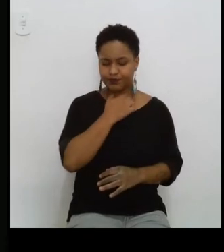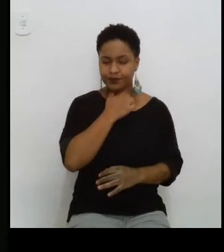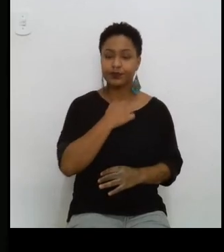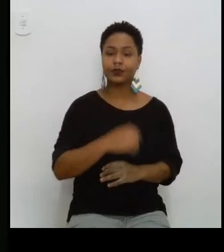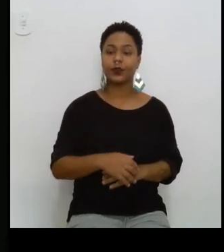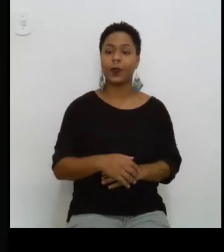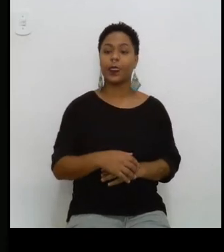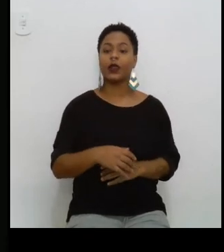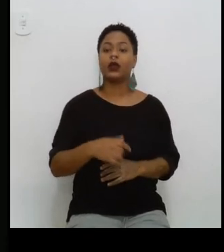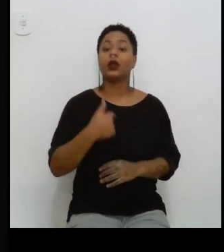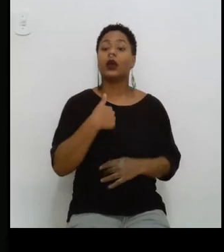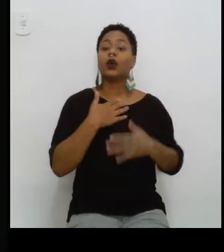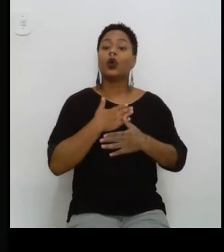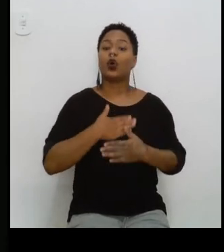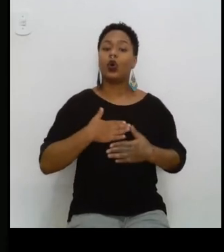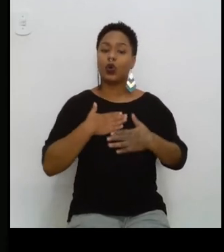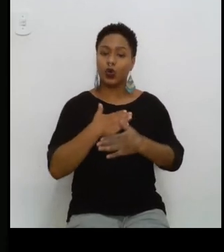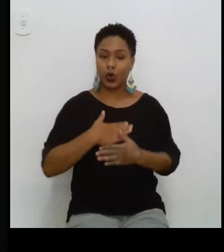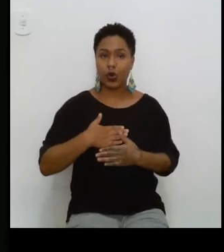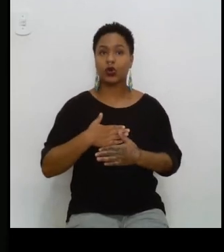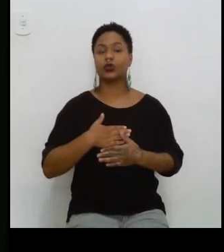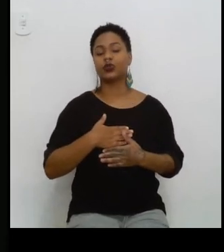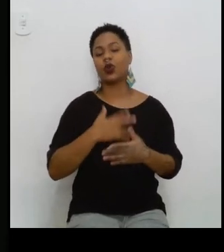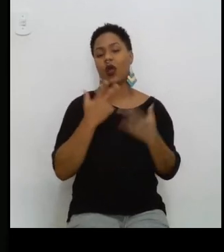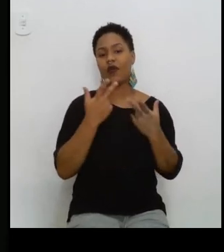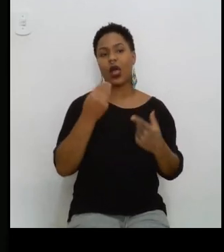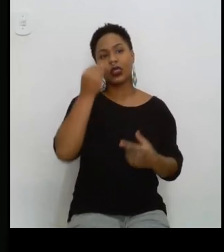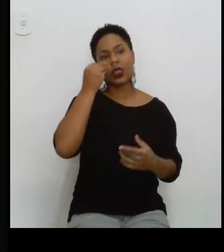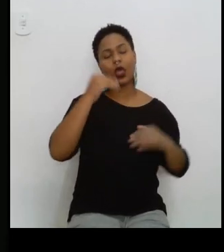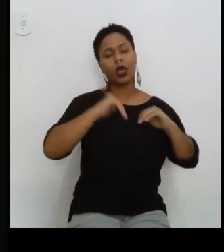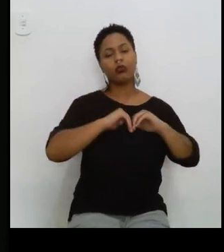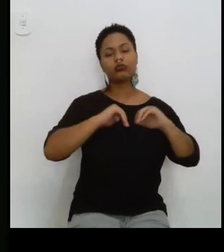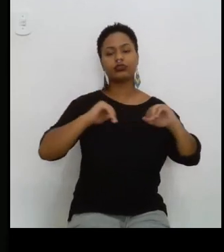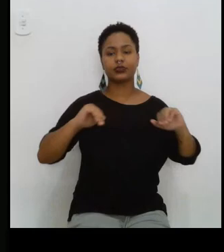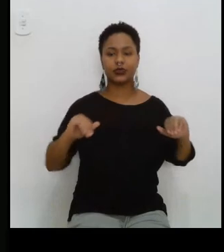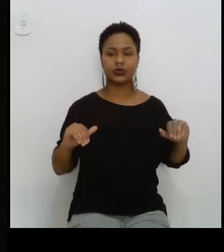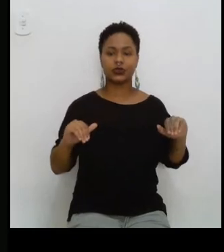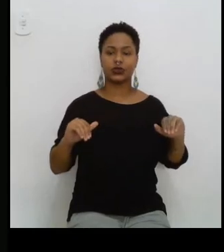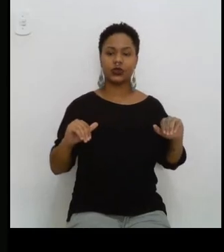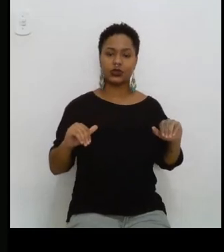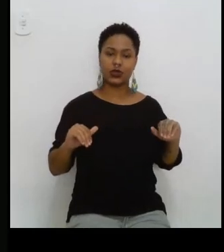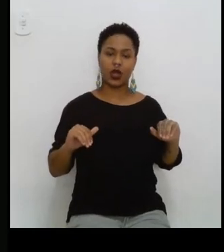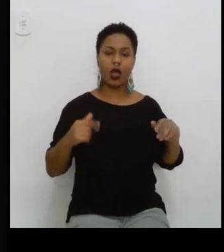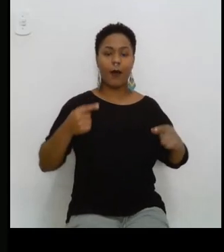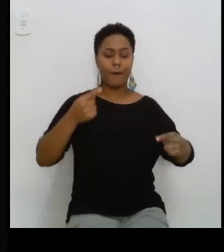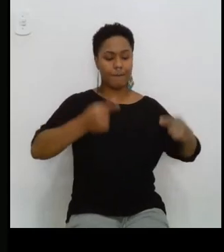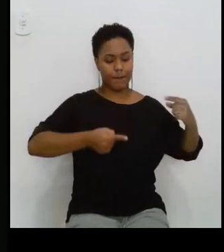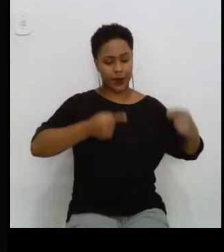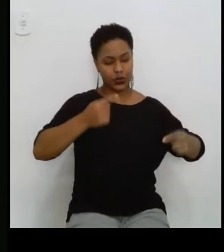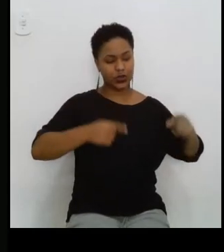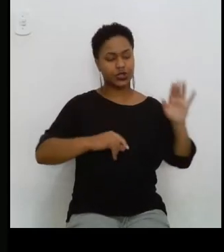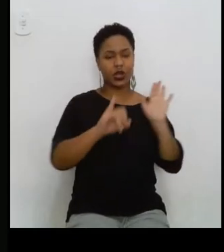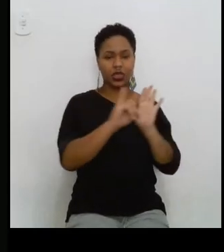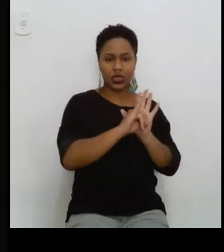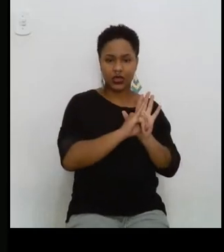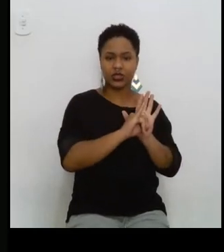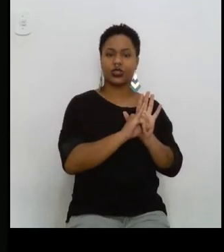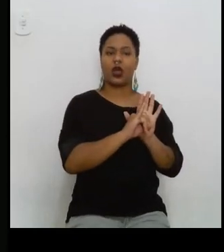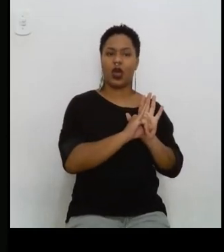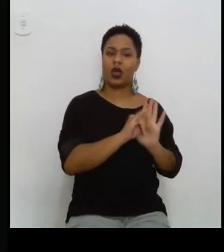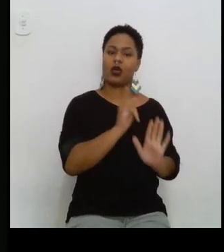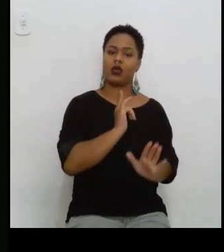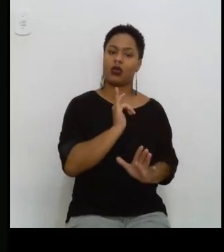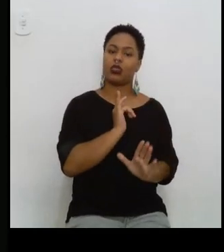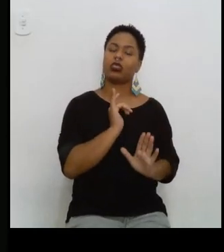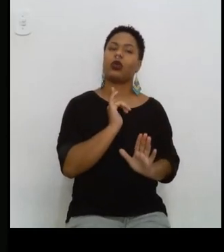isso como uma forma também de tentar me distanciar dessas políticas identitárias que se estabelecem